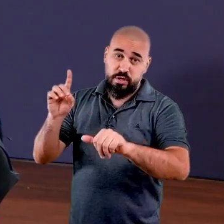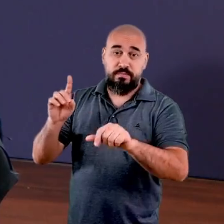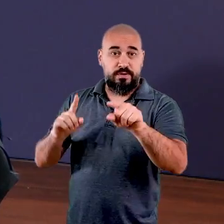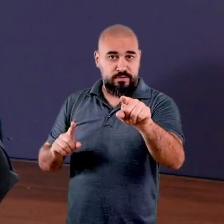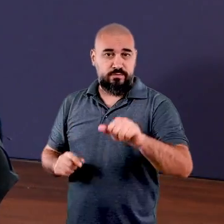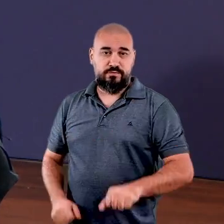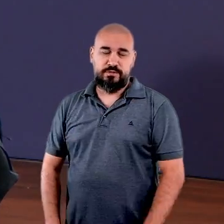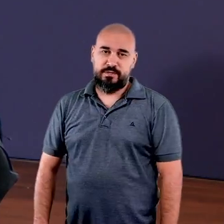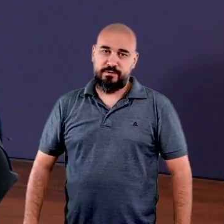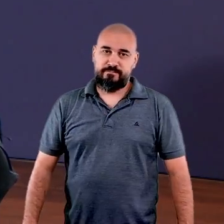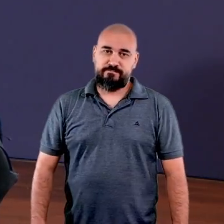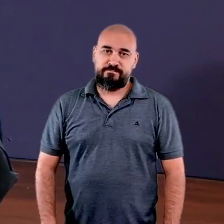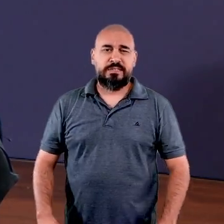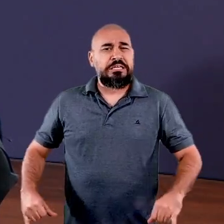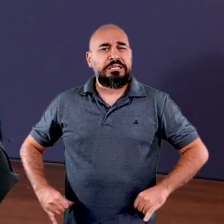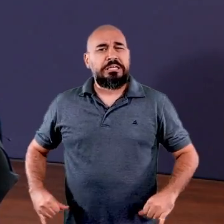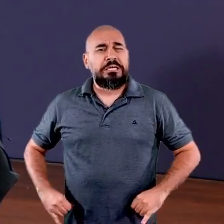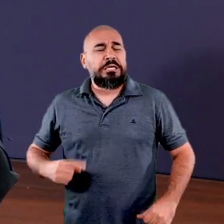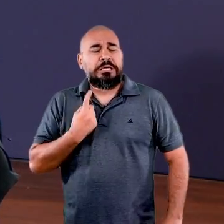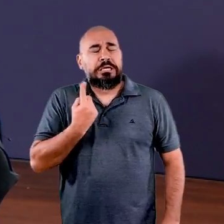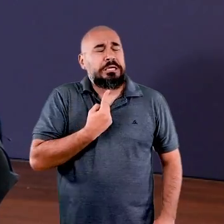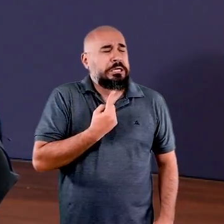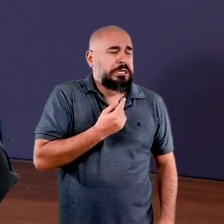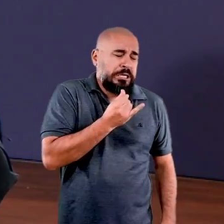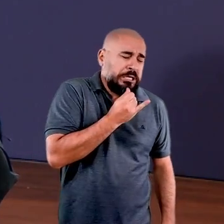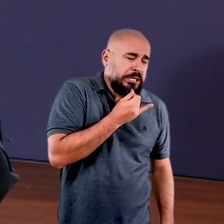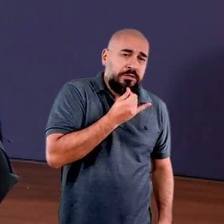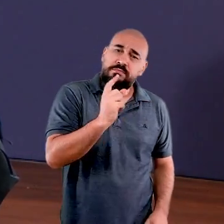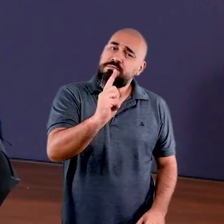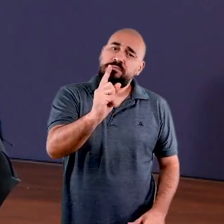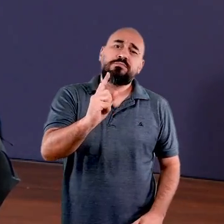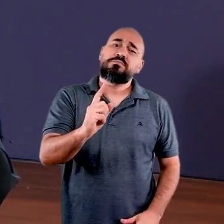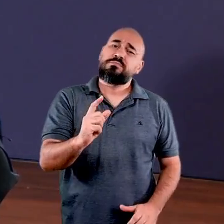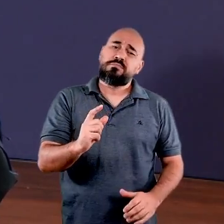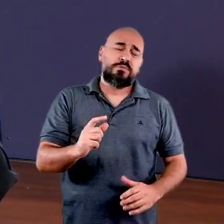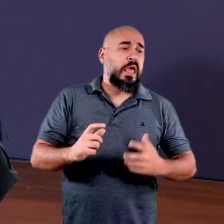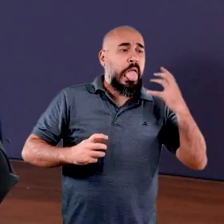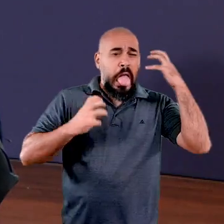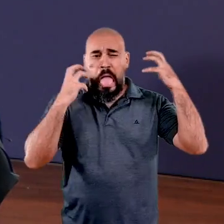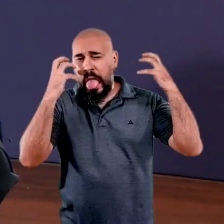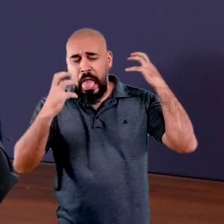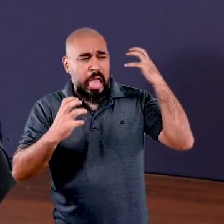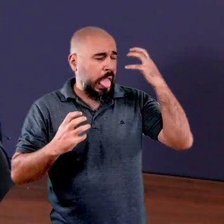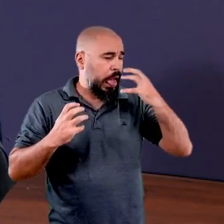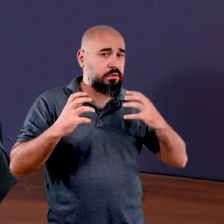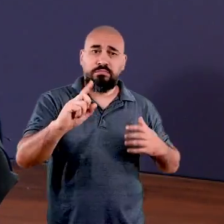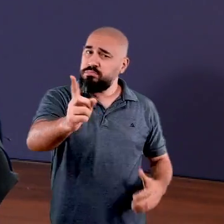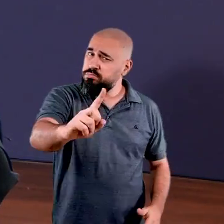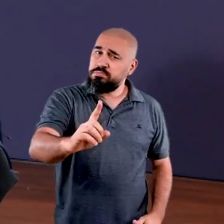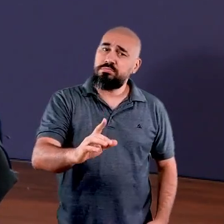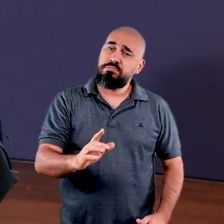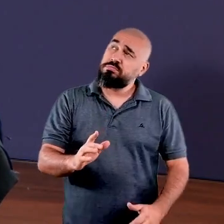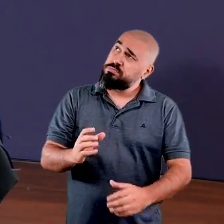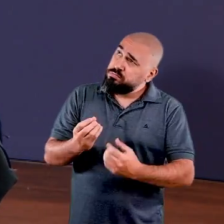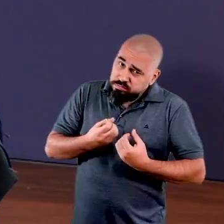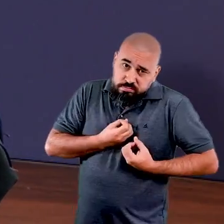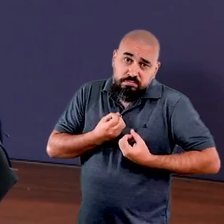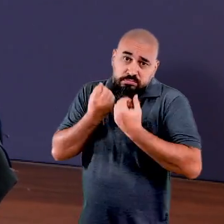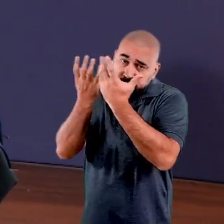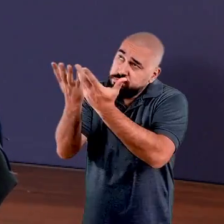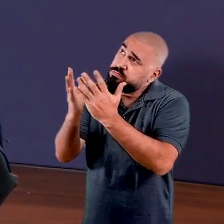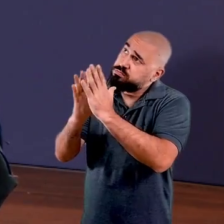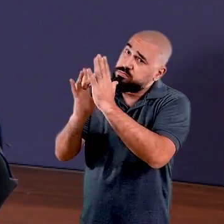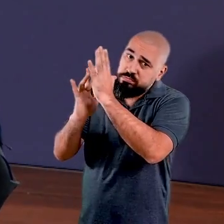esperança. Não fique sofrendo, não fique desesperado, nem desesperada. Deus te ama, se importa com